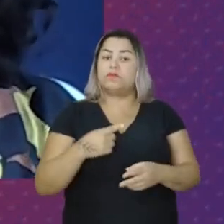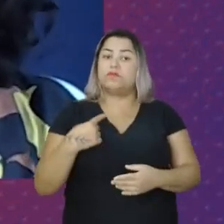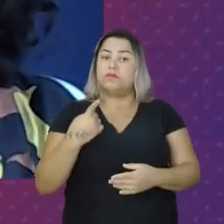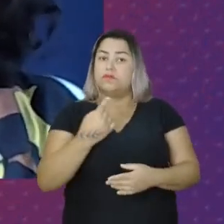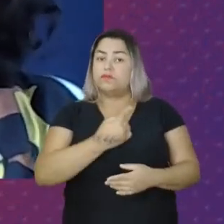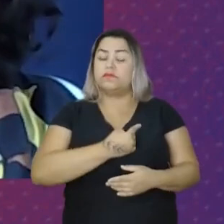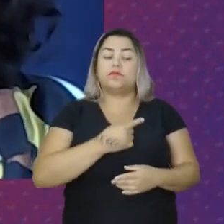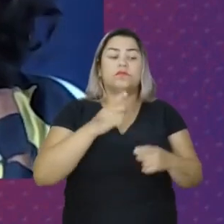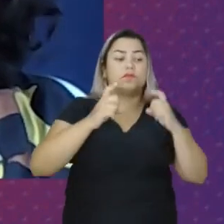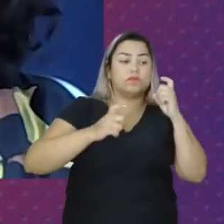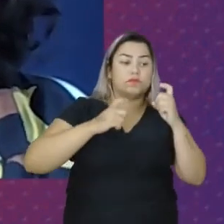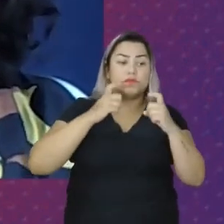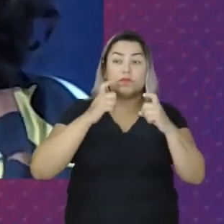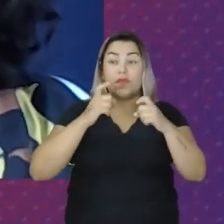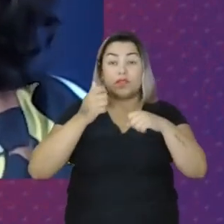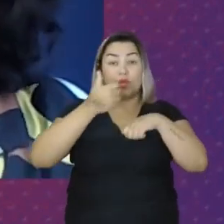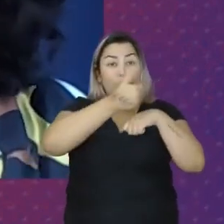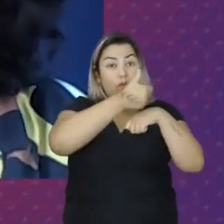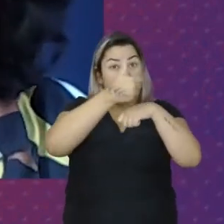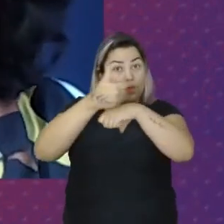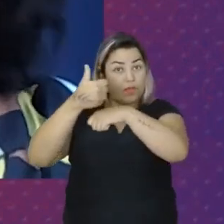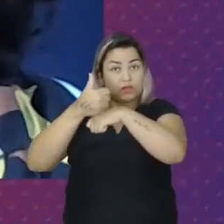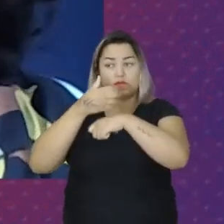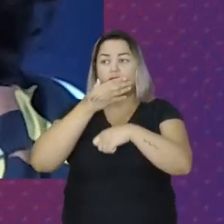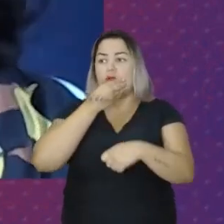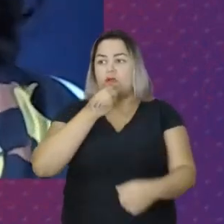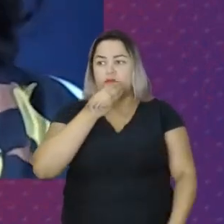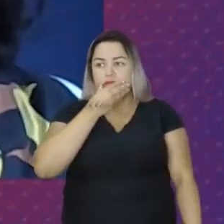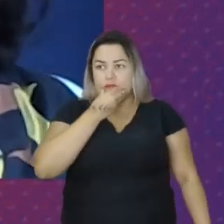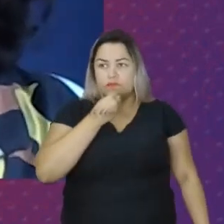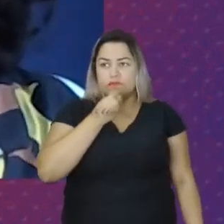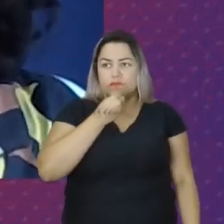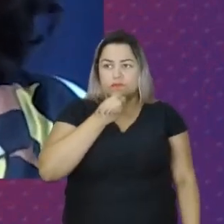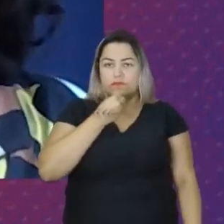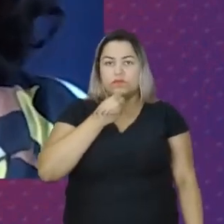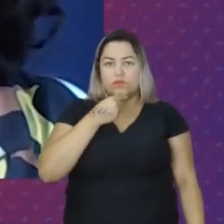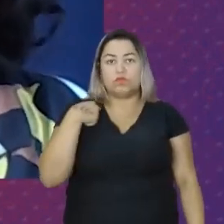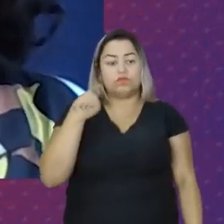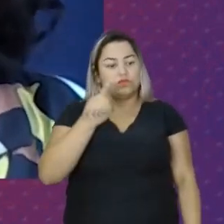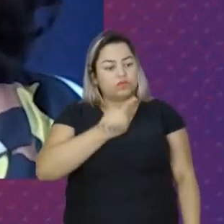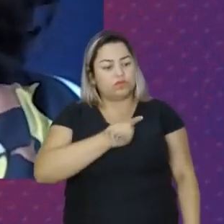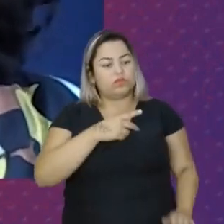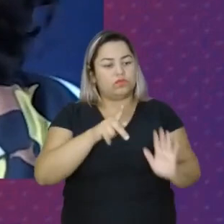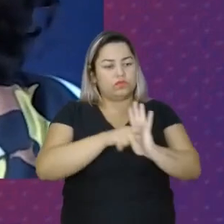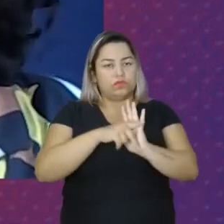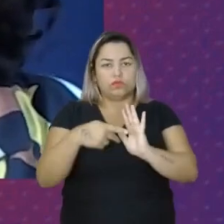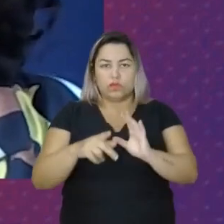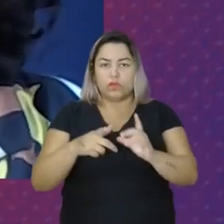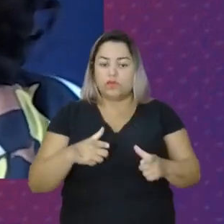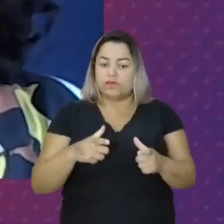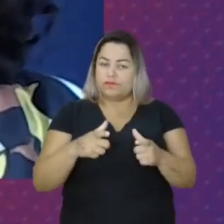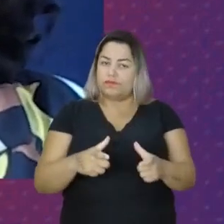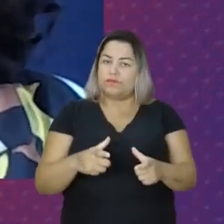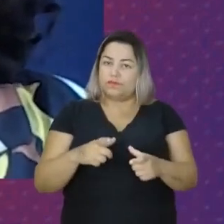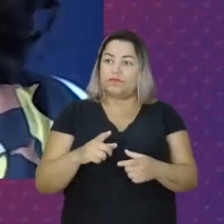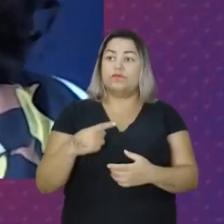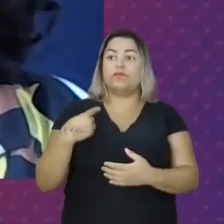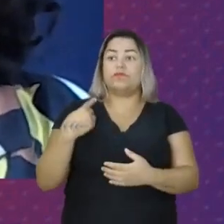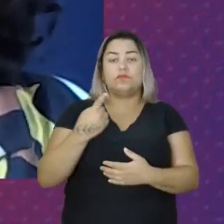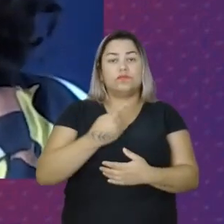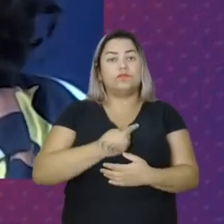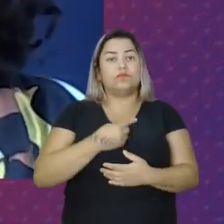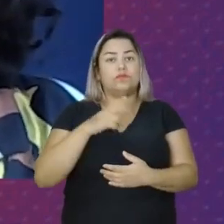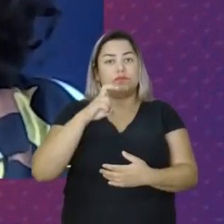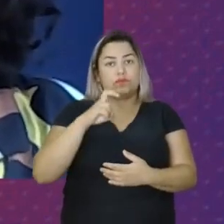queremos ocupar o lugar dos homens. Nós queremos ocupar o nosso lugar. Nós somos